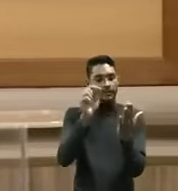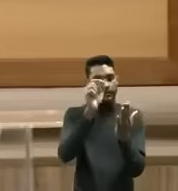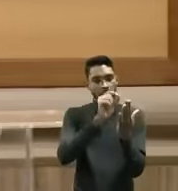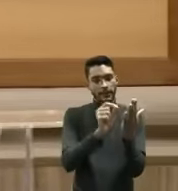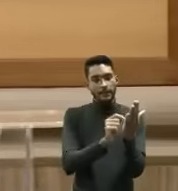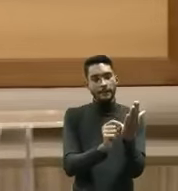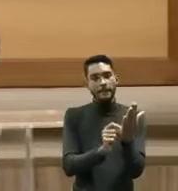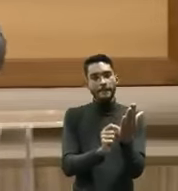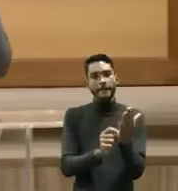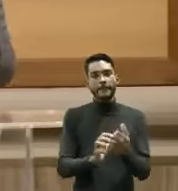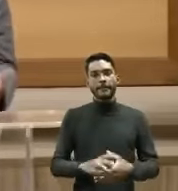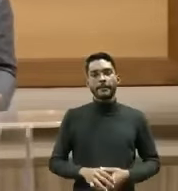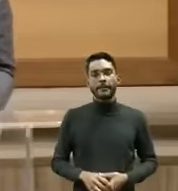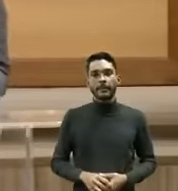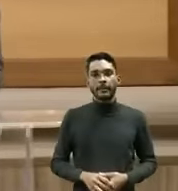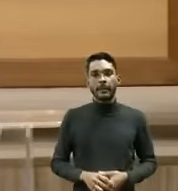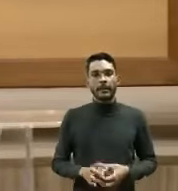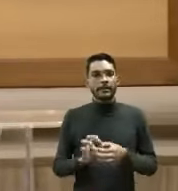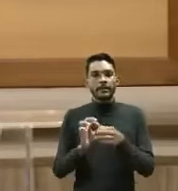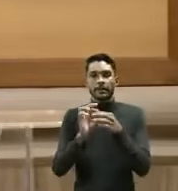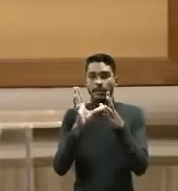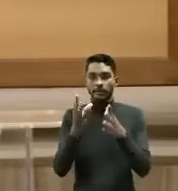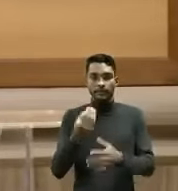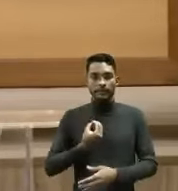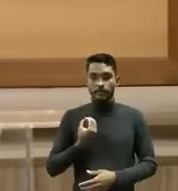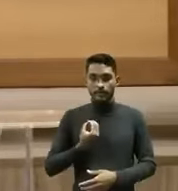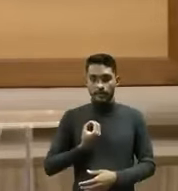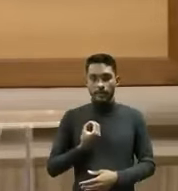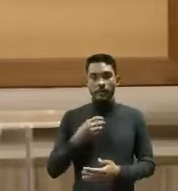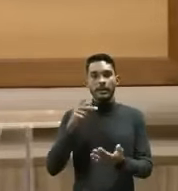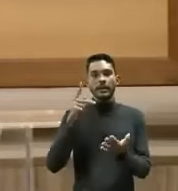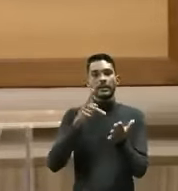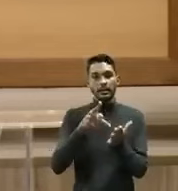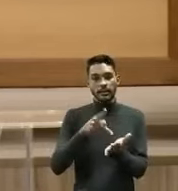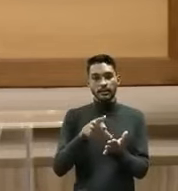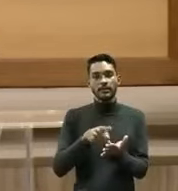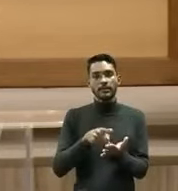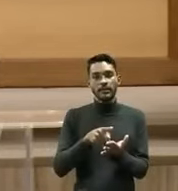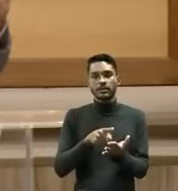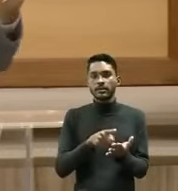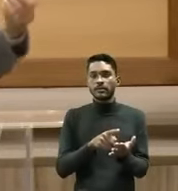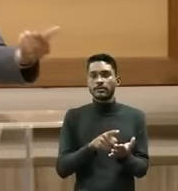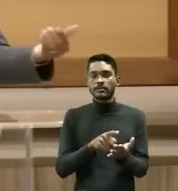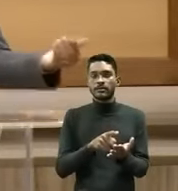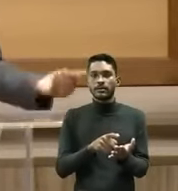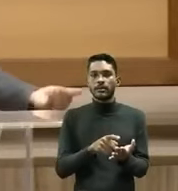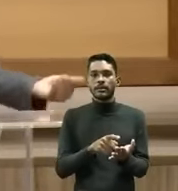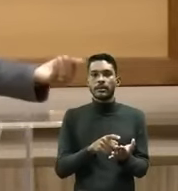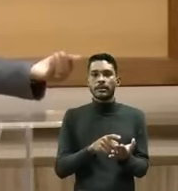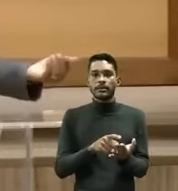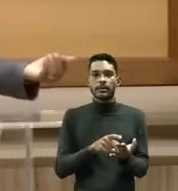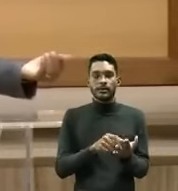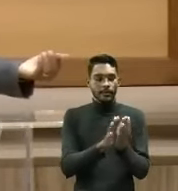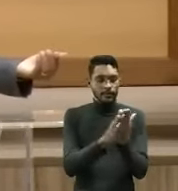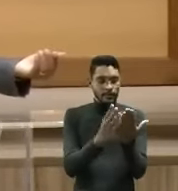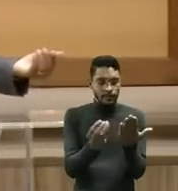julgamento que você tem é na verdade para você se render aquilo que a palavra